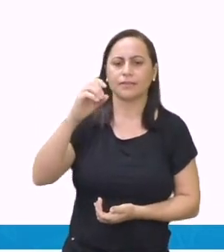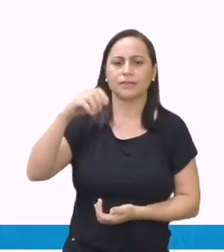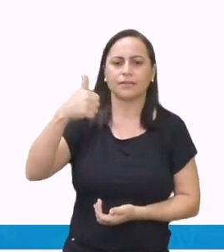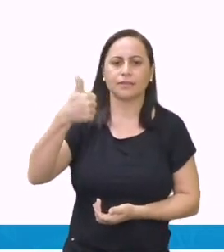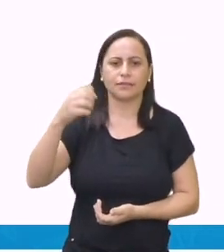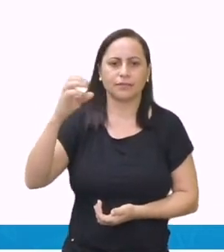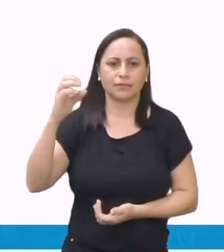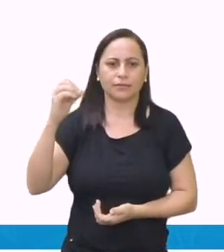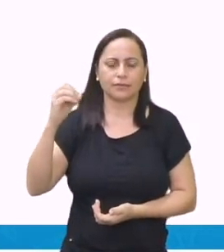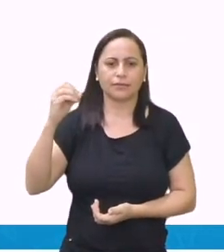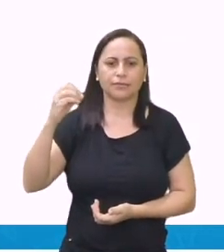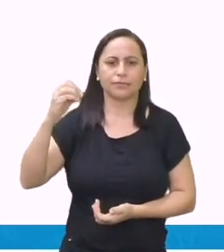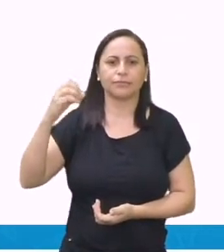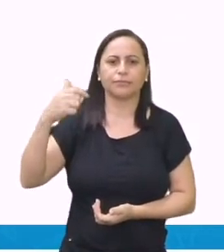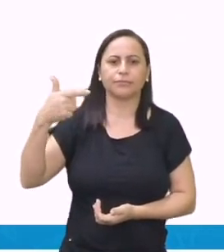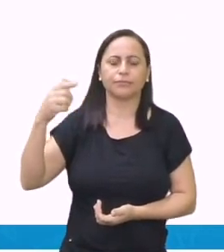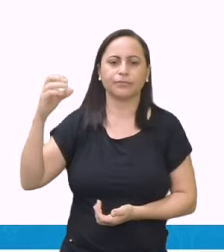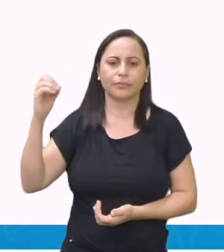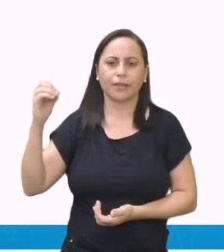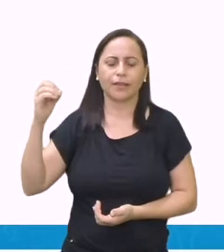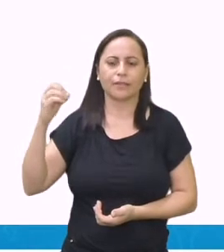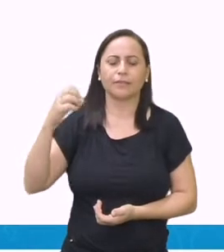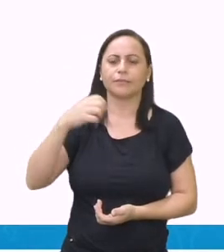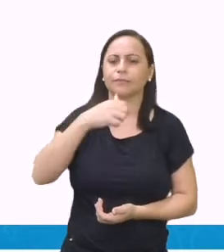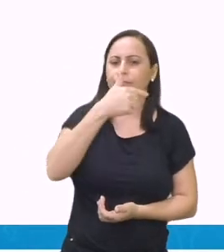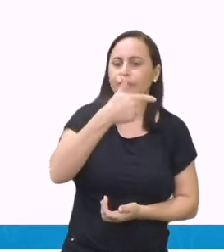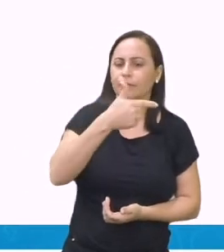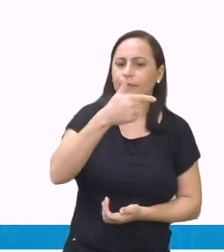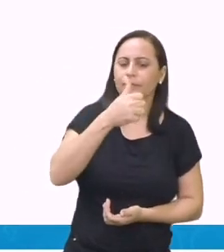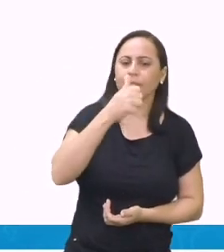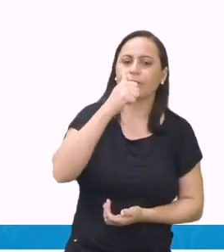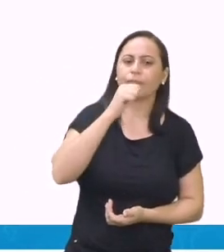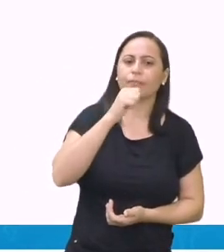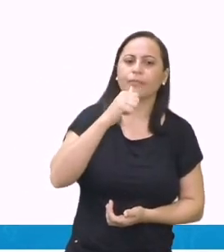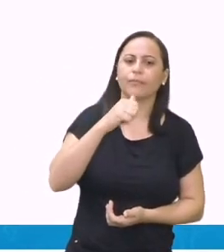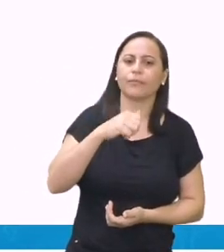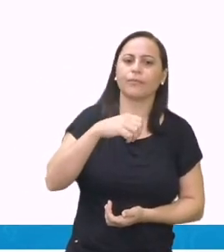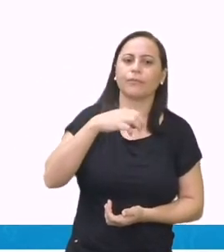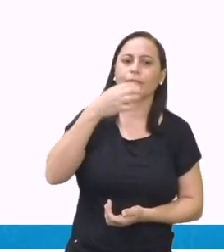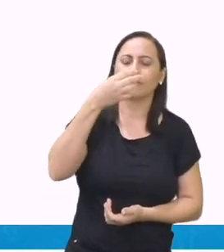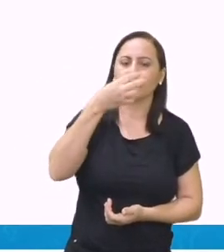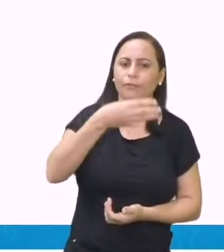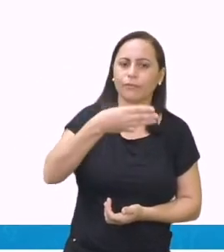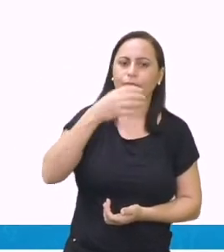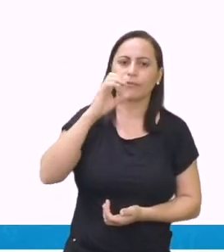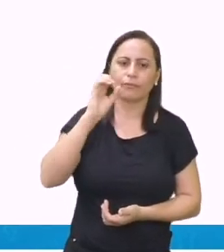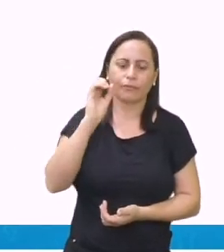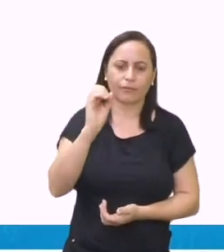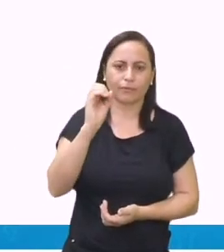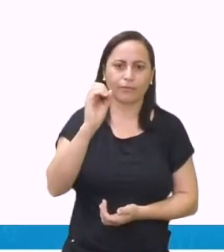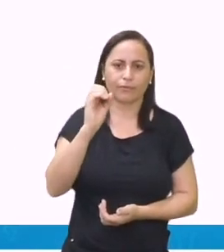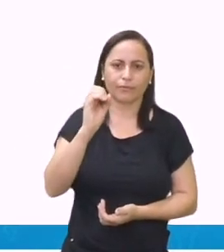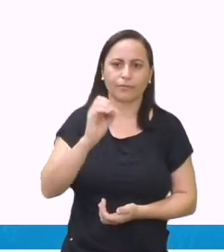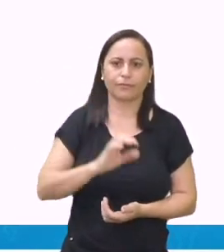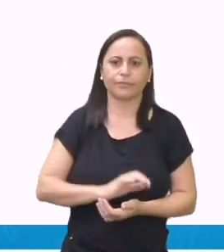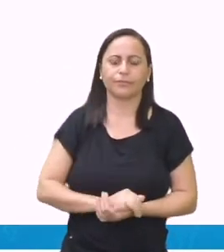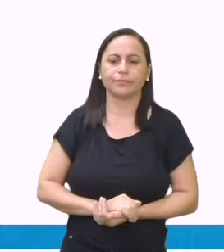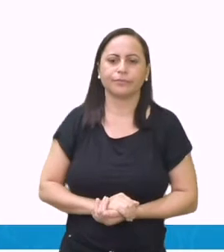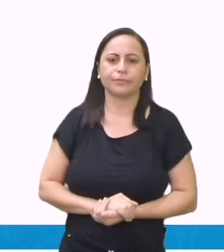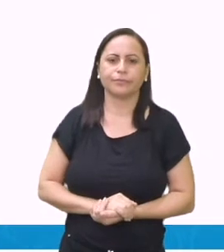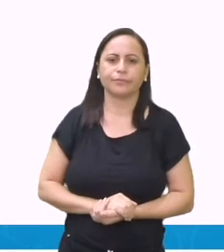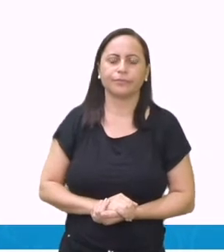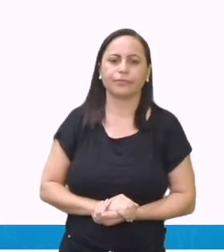10, 20, 30. Como eu escrevo o número 30? Dessa forma aqui,